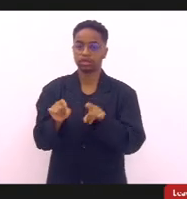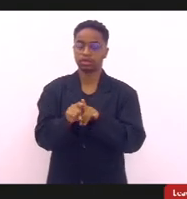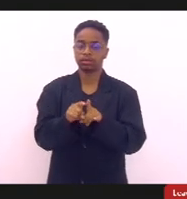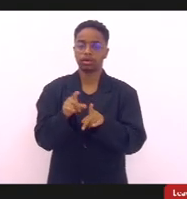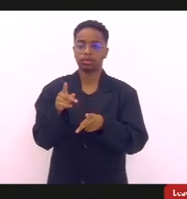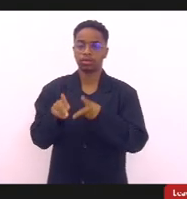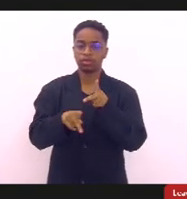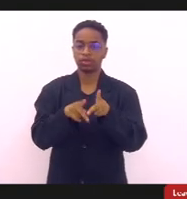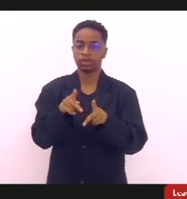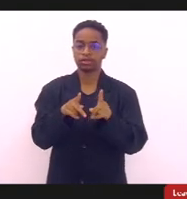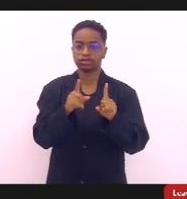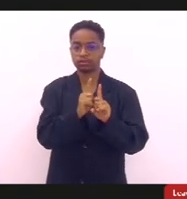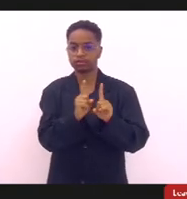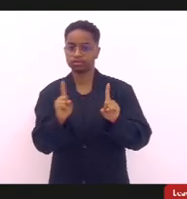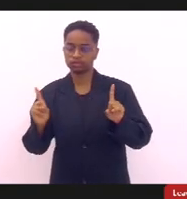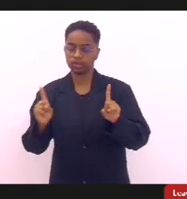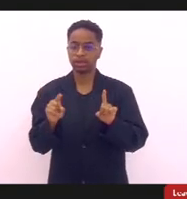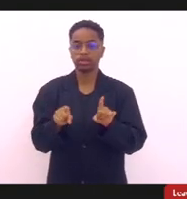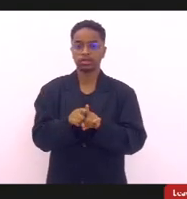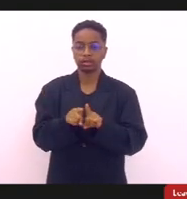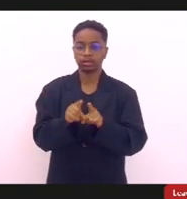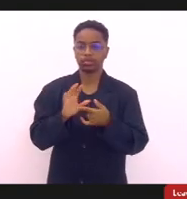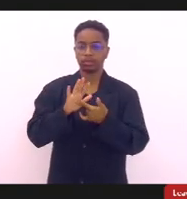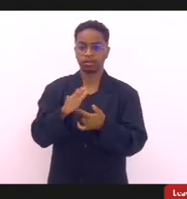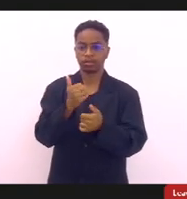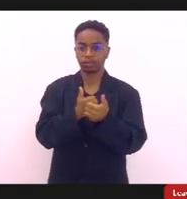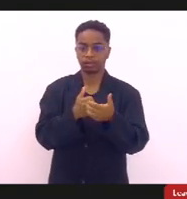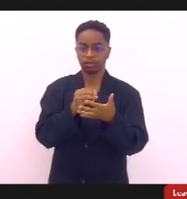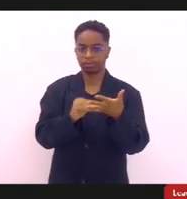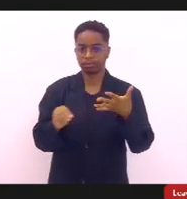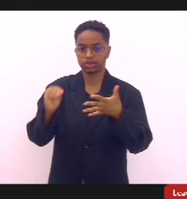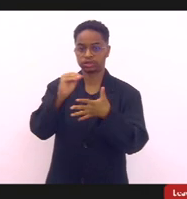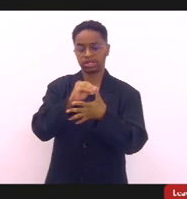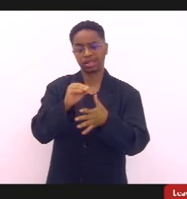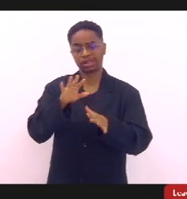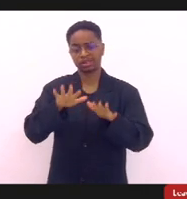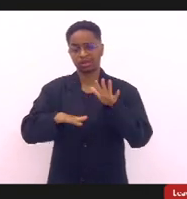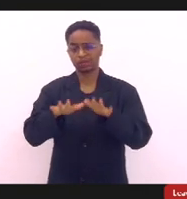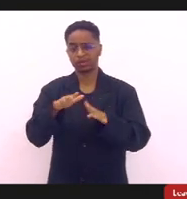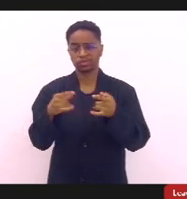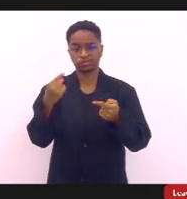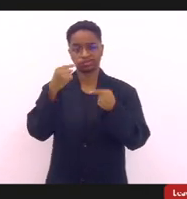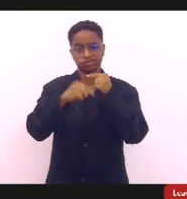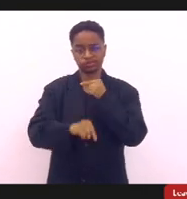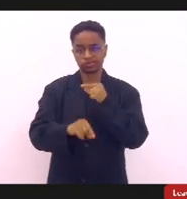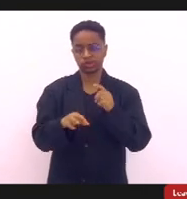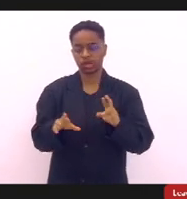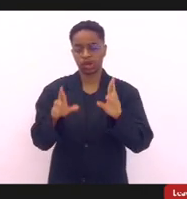está colocada como prioritária, talvez não, né, na forma e na expectativa